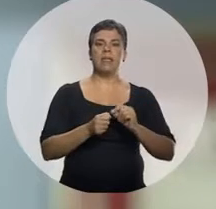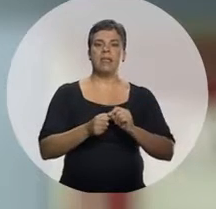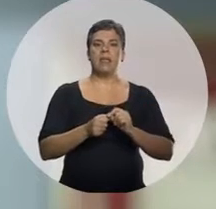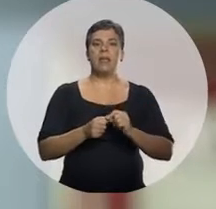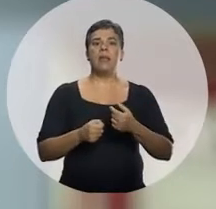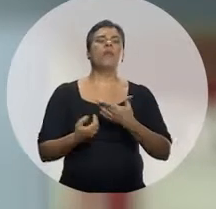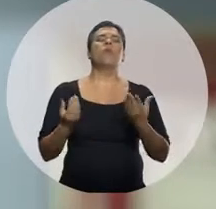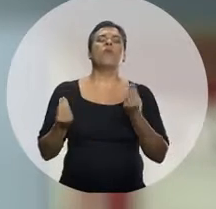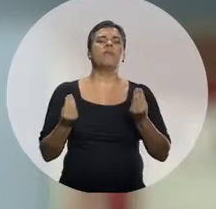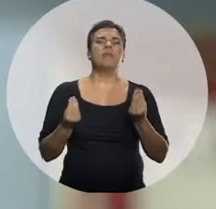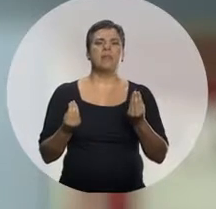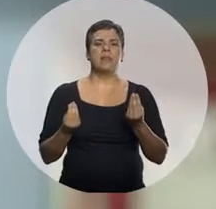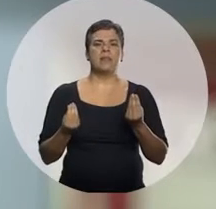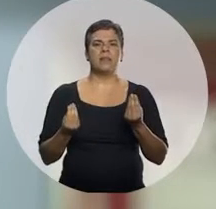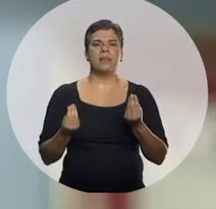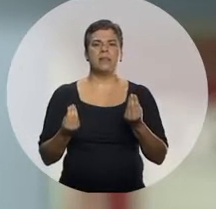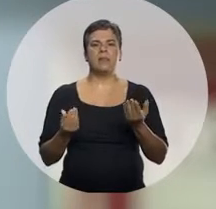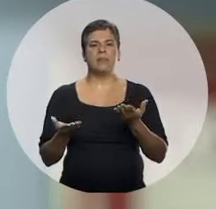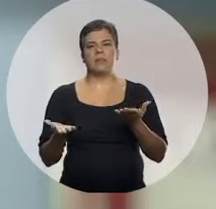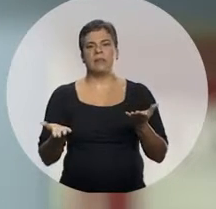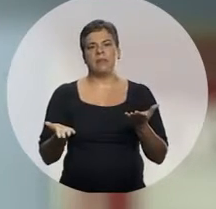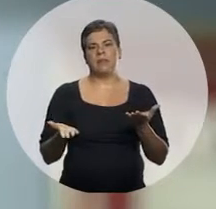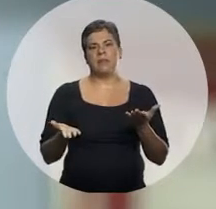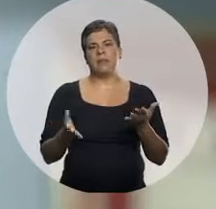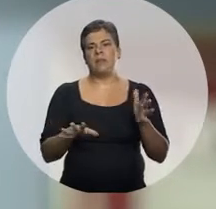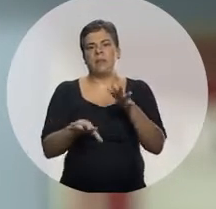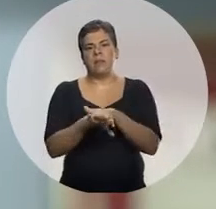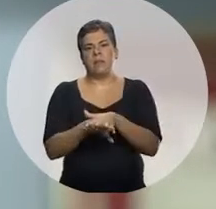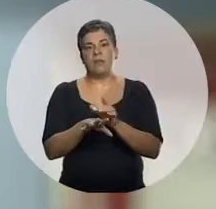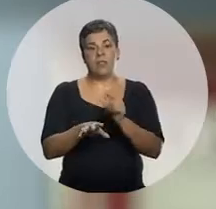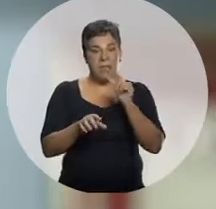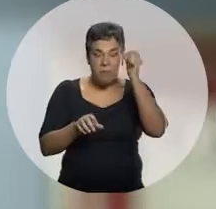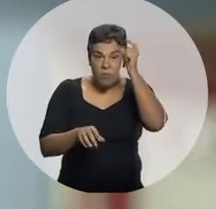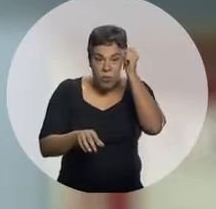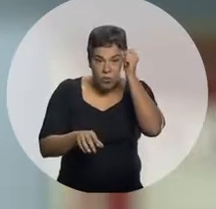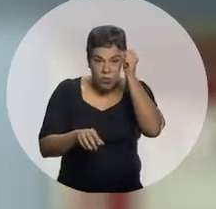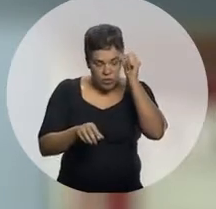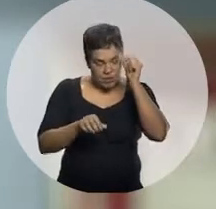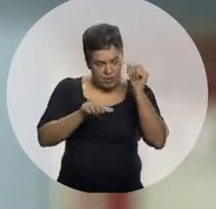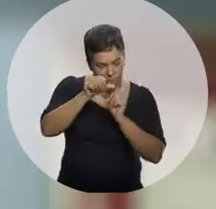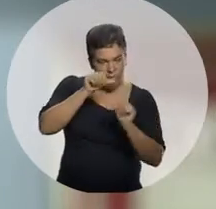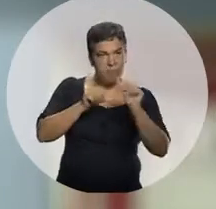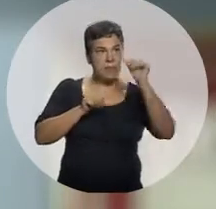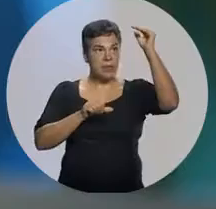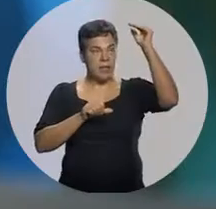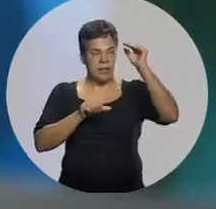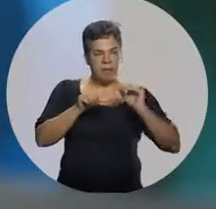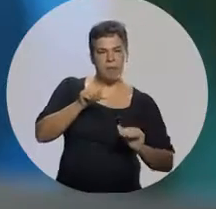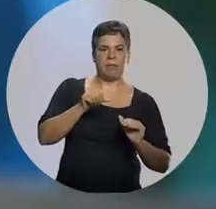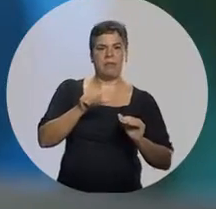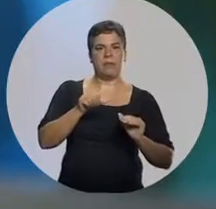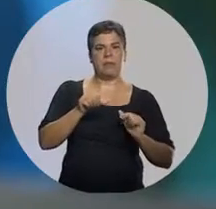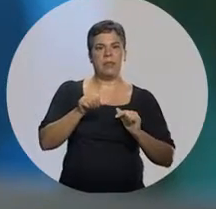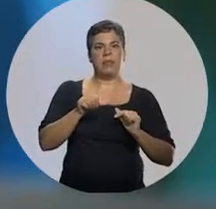potencialidade. Agora, como é que você muda a cultura? E aí eu não tenho ilusão. Você muda a cultura de cima para baixo. Eu